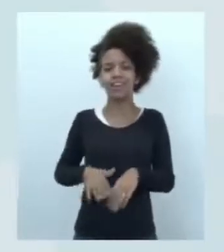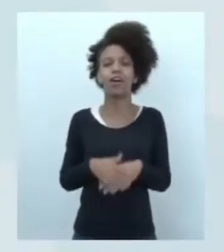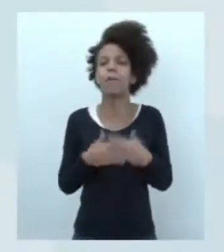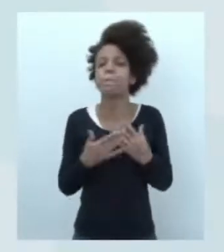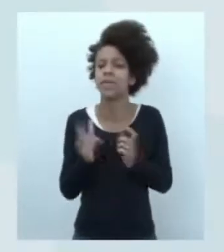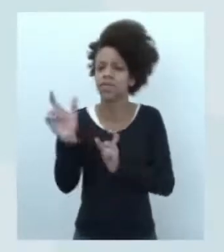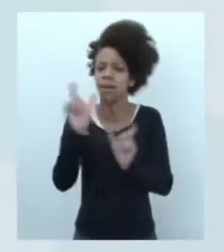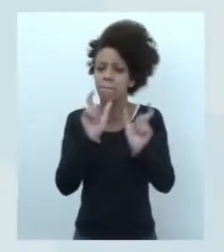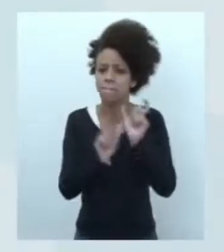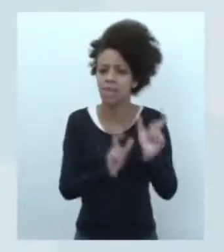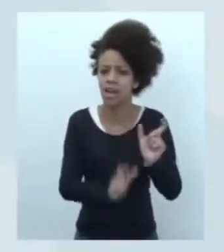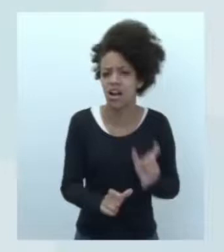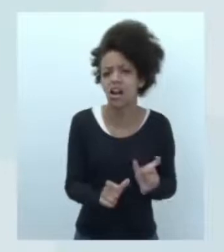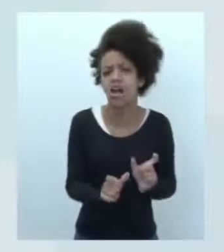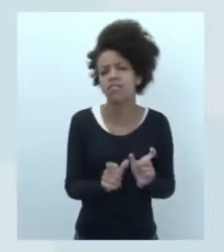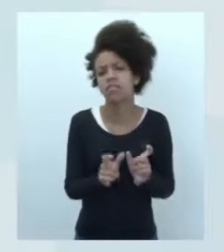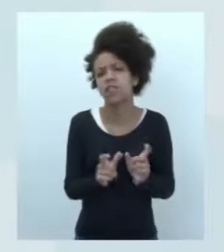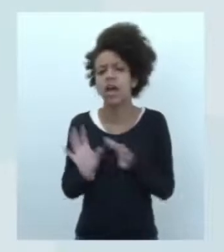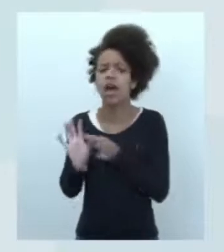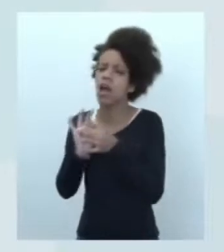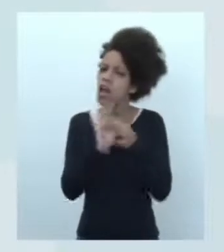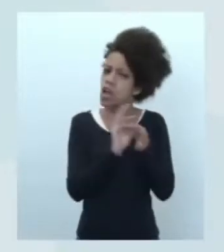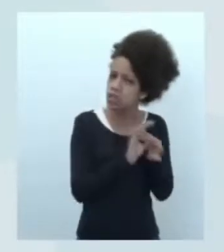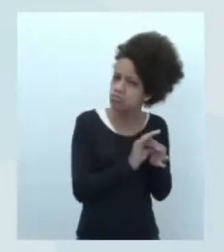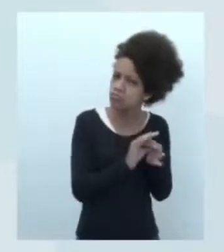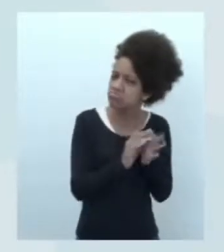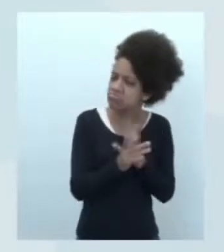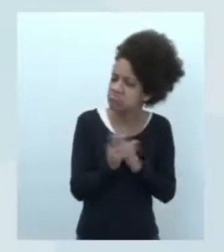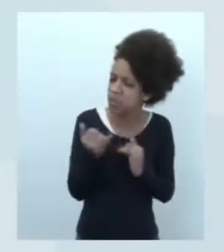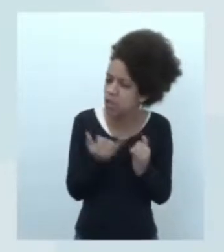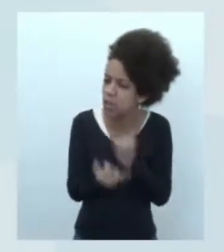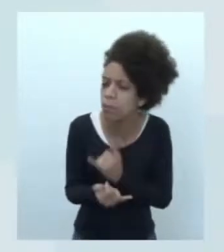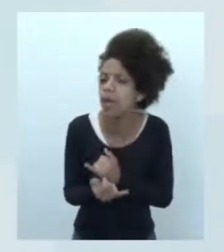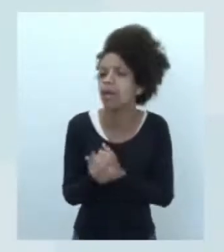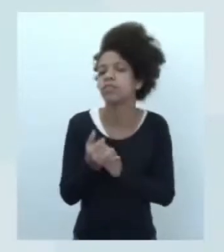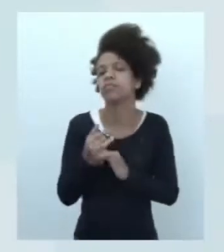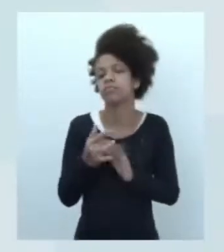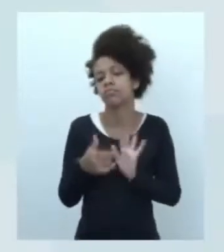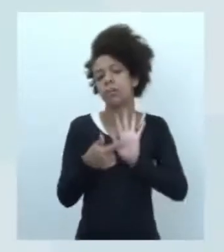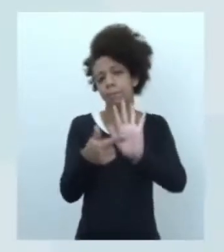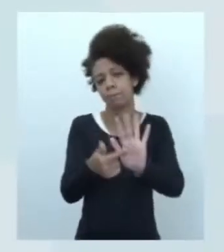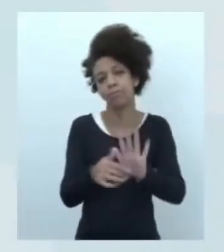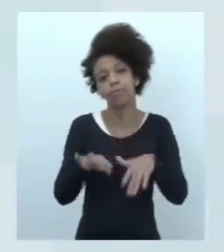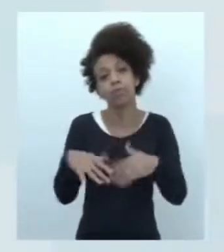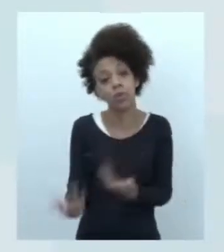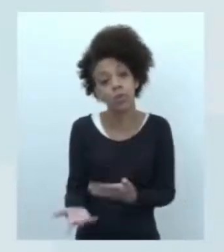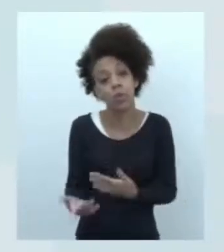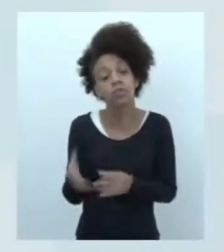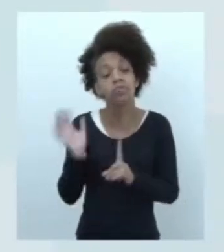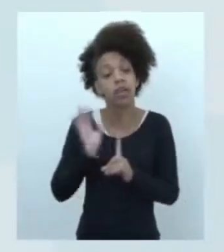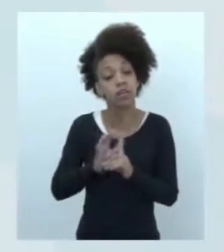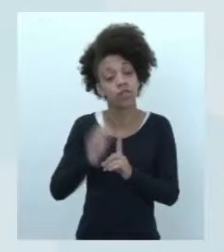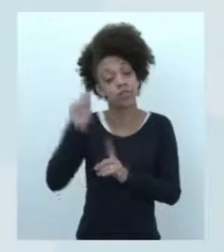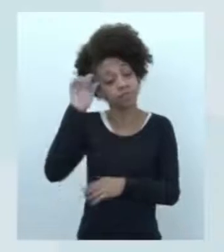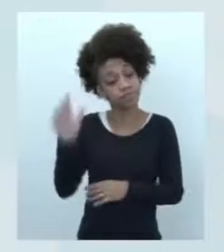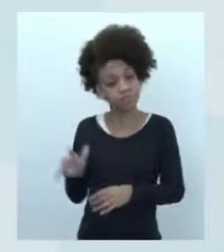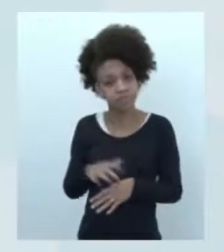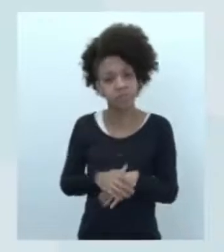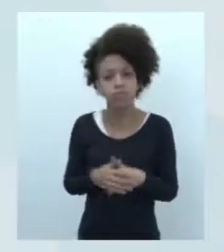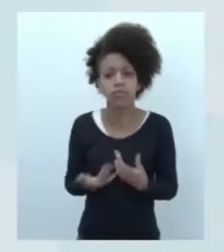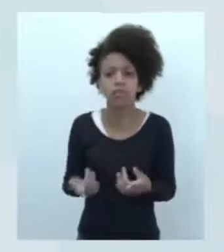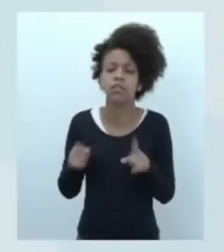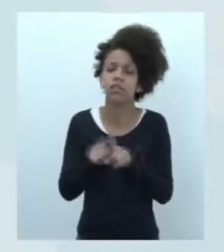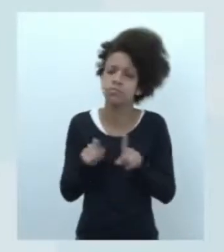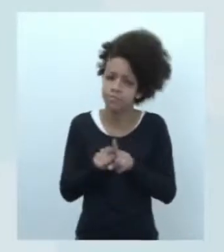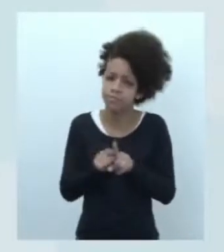são palavras que são relacionadas, né? Aparecem com mais frequência quando o assunto é influência africana. E da mesma